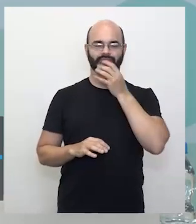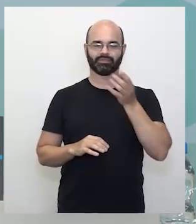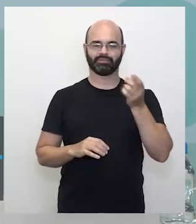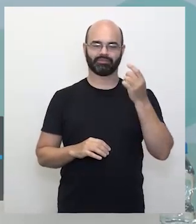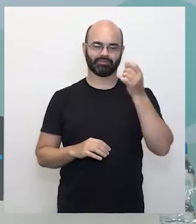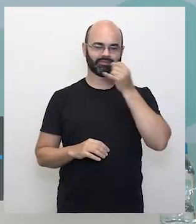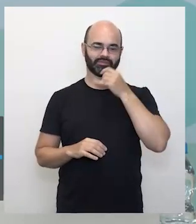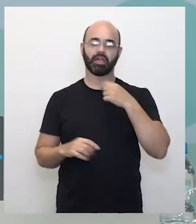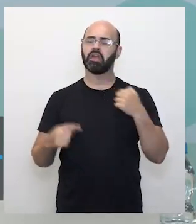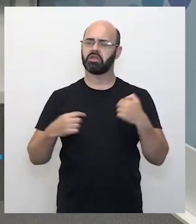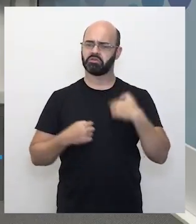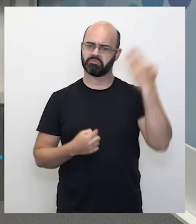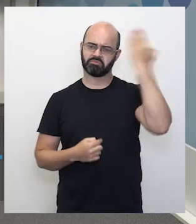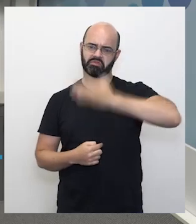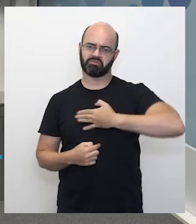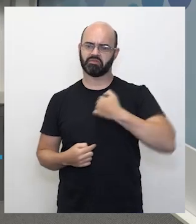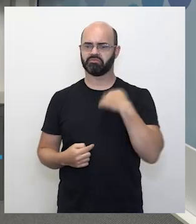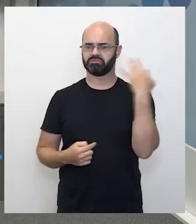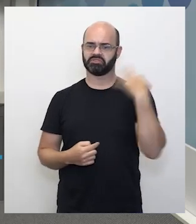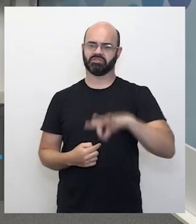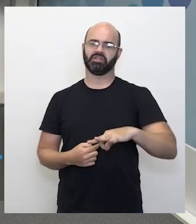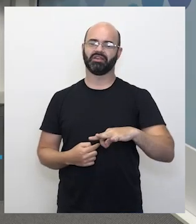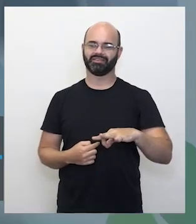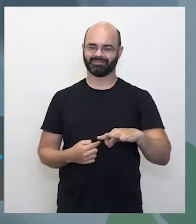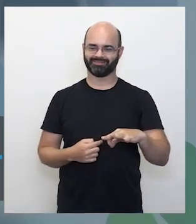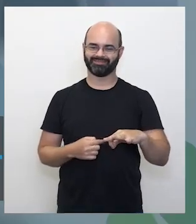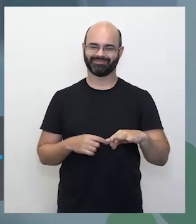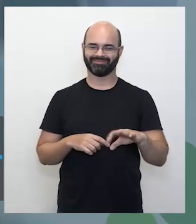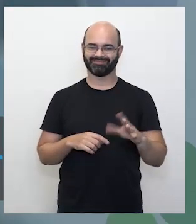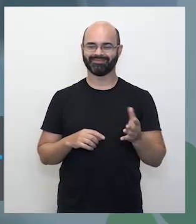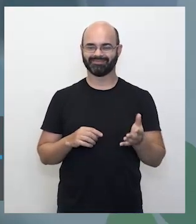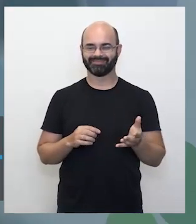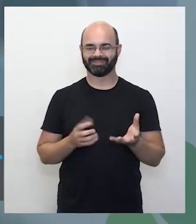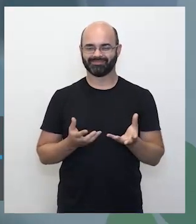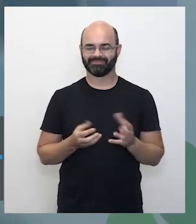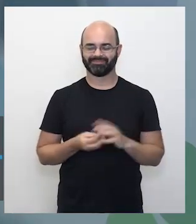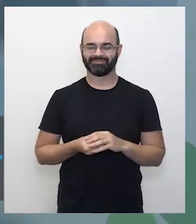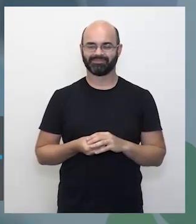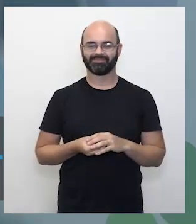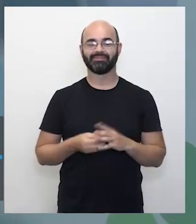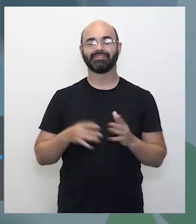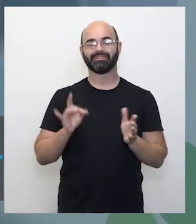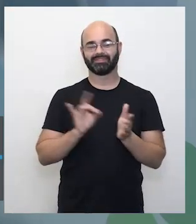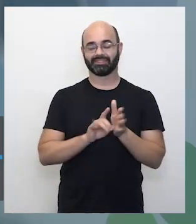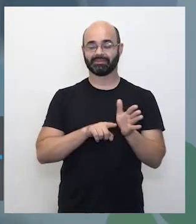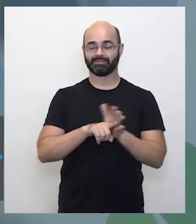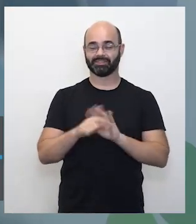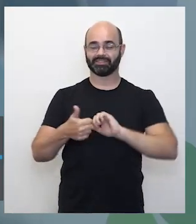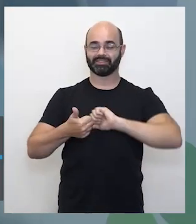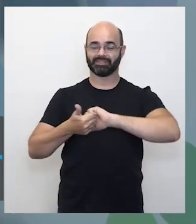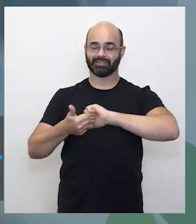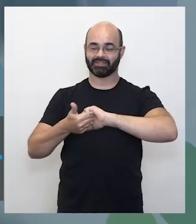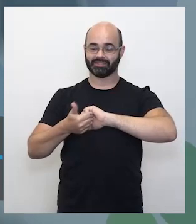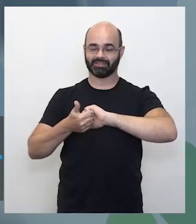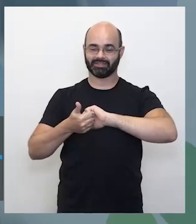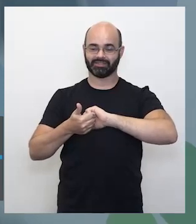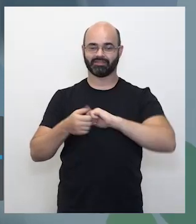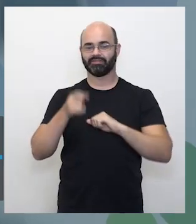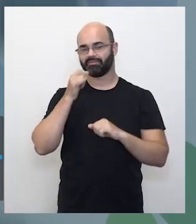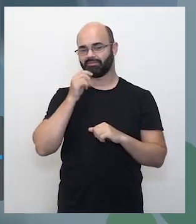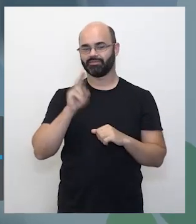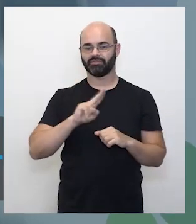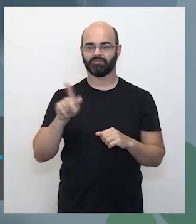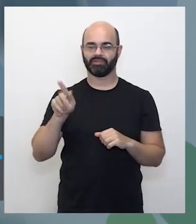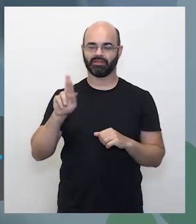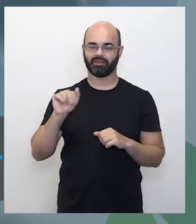provar correto. Exatamente. Ao mesmo tempo, né, nós temos uma série aí de pesquisas qualitativas, como a pesquisa